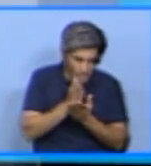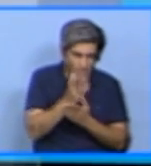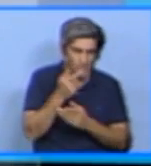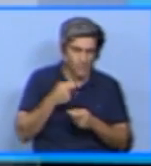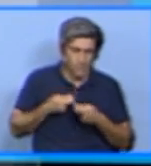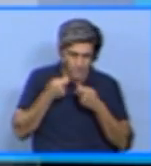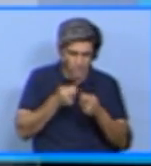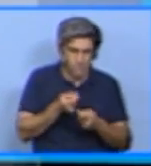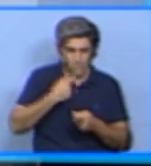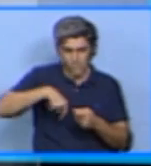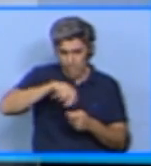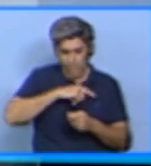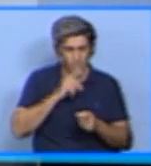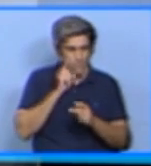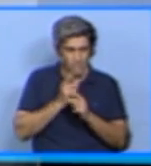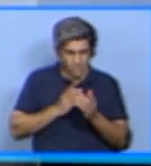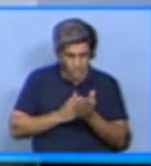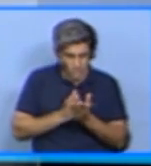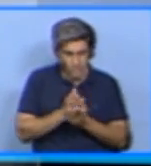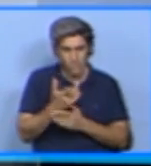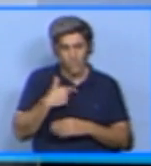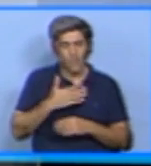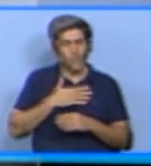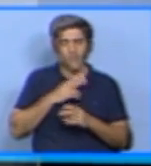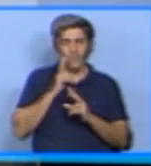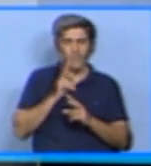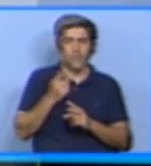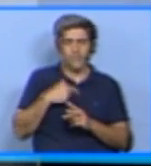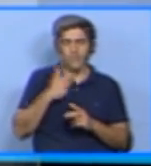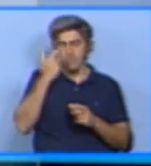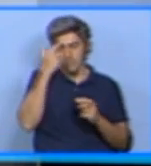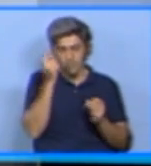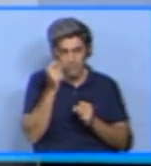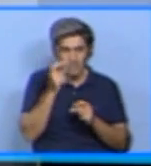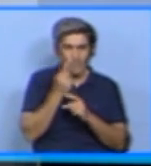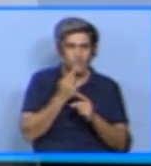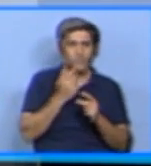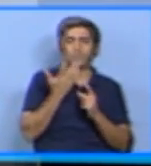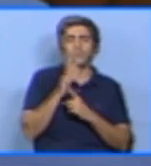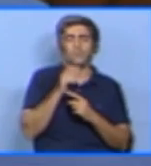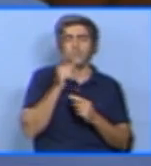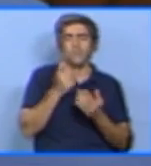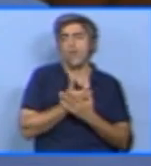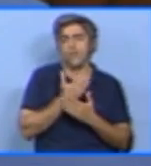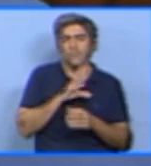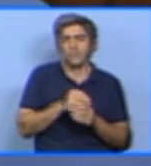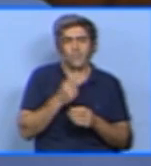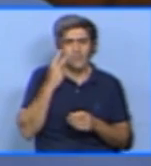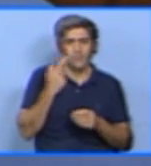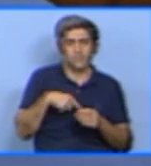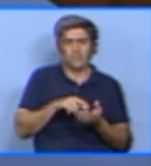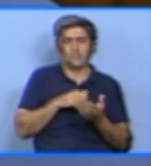nós. E nós, às vezes, a não querer ver isso e ficamos muito perturbados, por exemplo, com a morte, que faz parte da vida, estamos sempre a